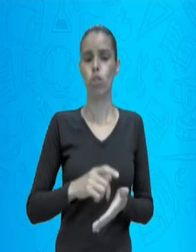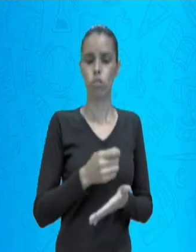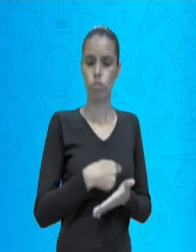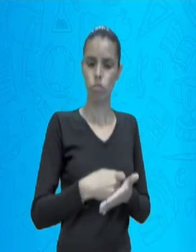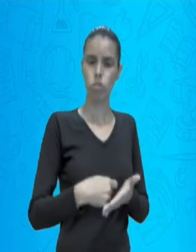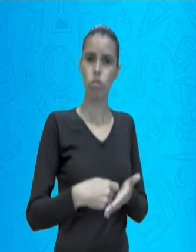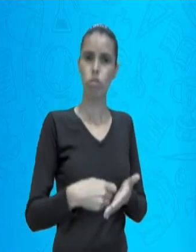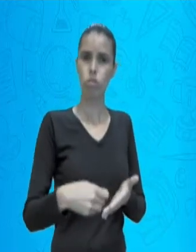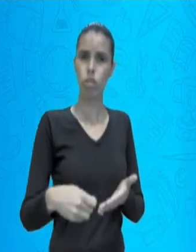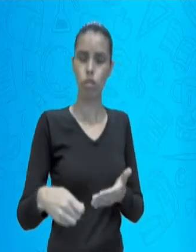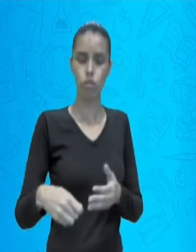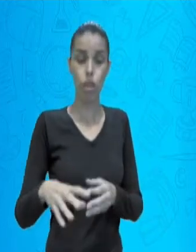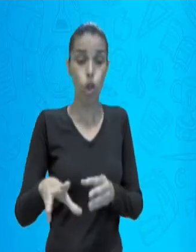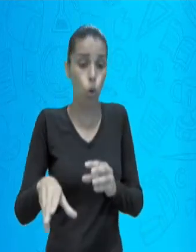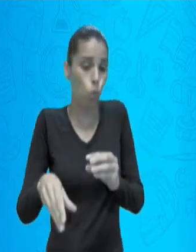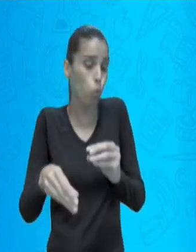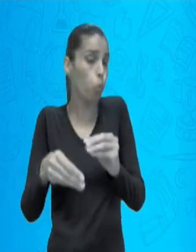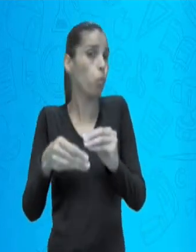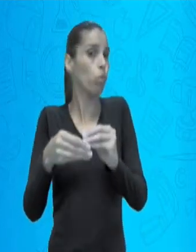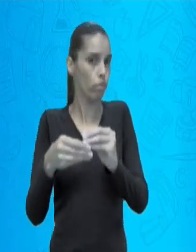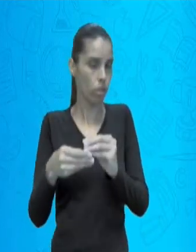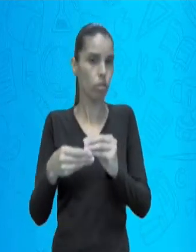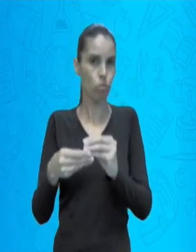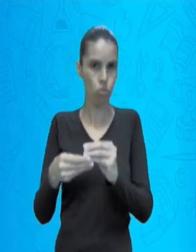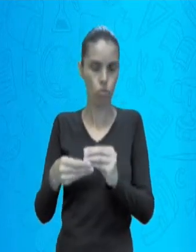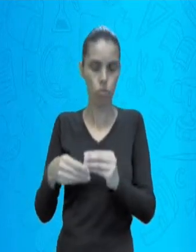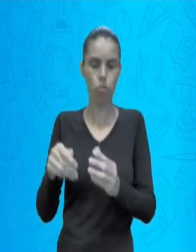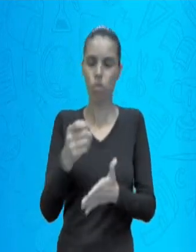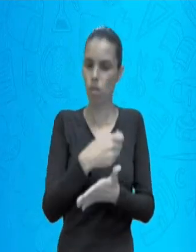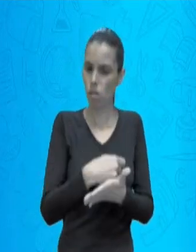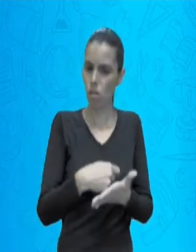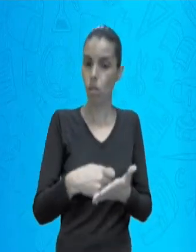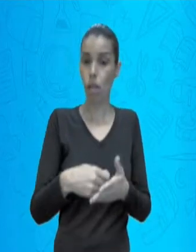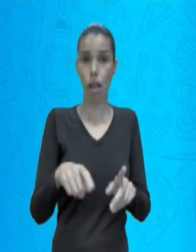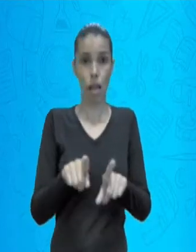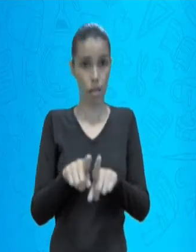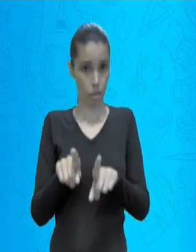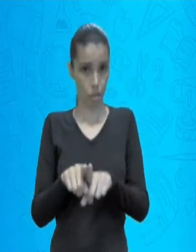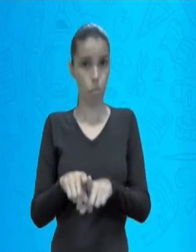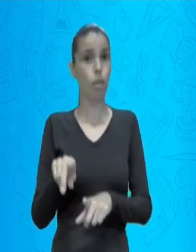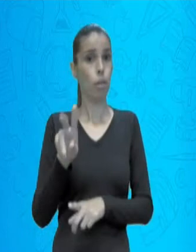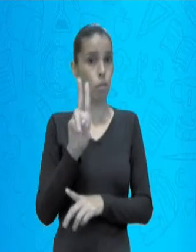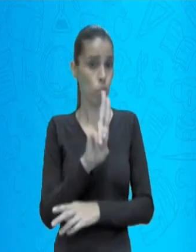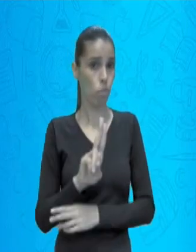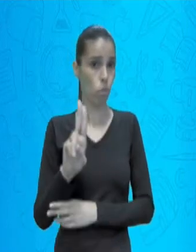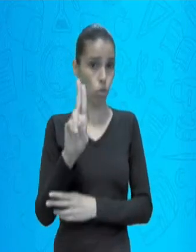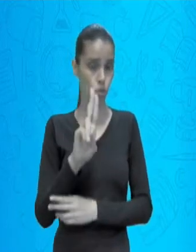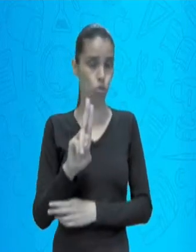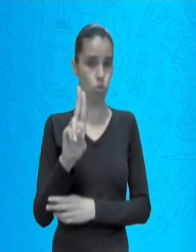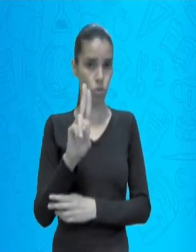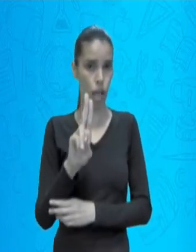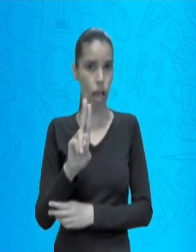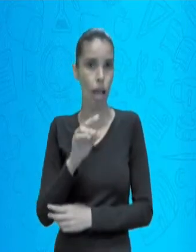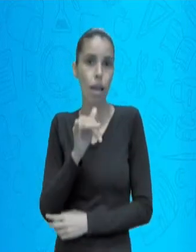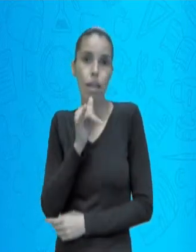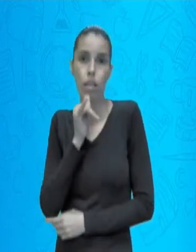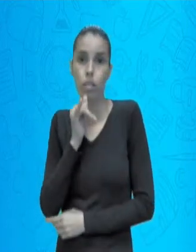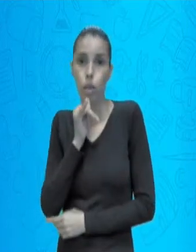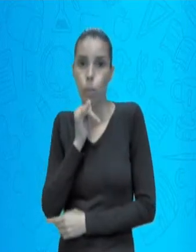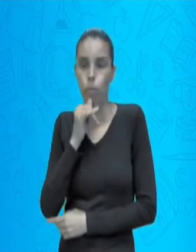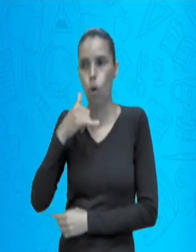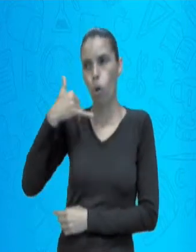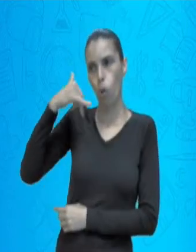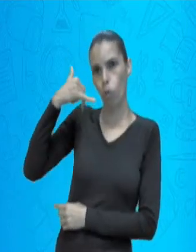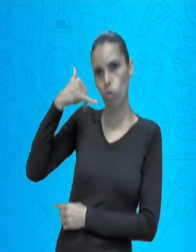vai anotando. Se você tiver também um gravador, um celular, é bom que você vai gravando, para depois você